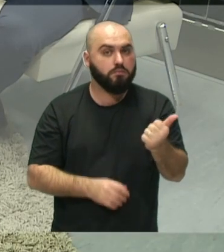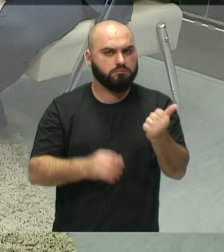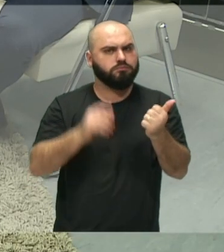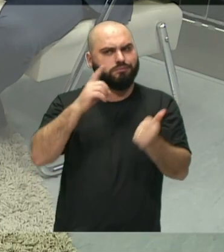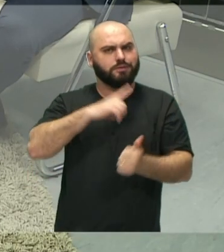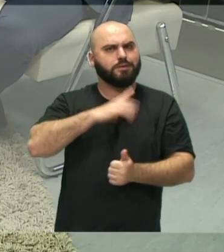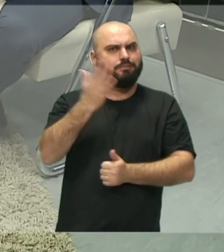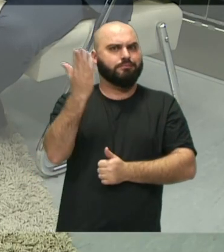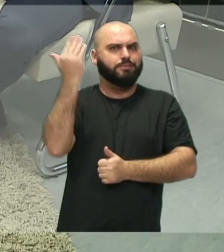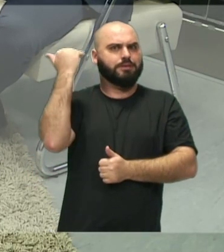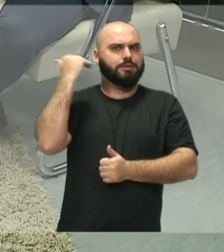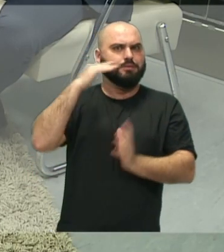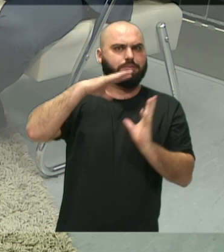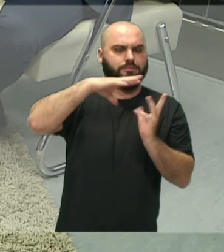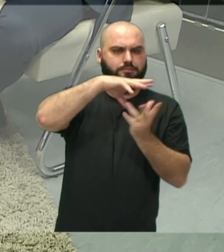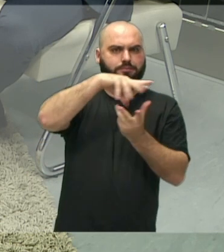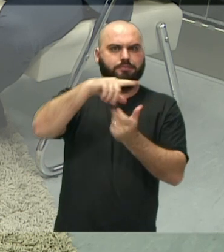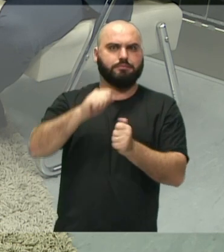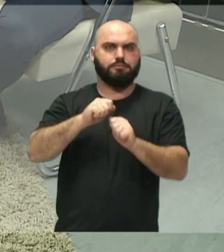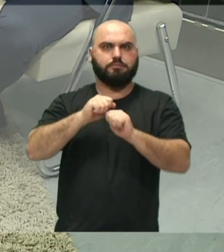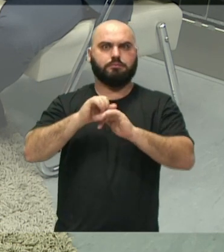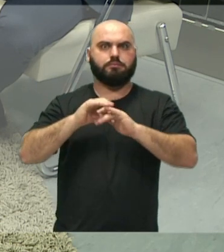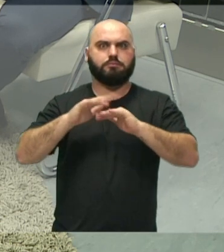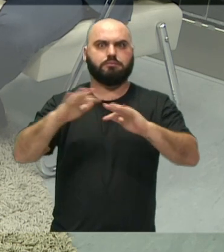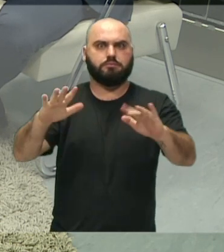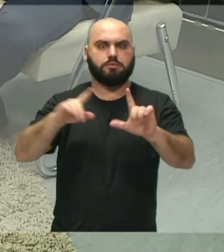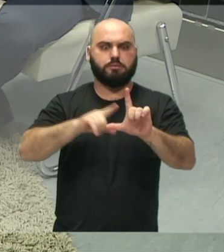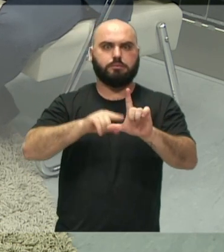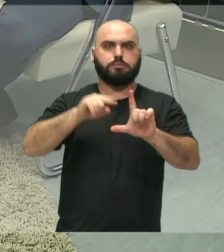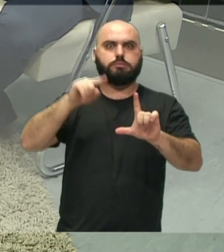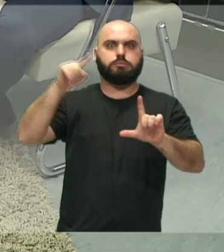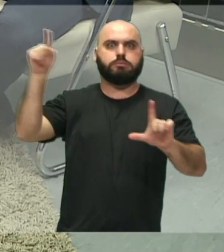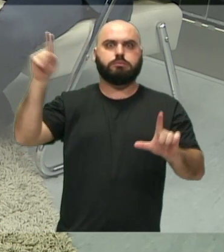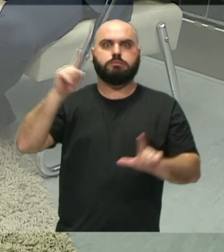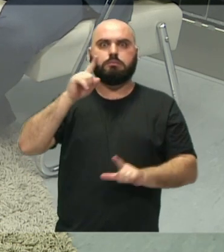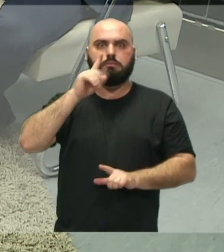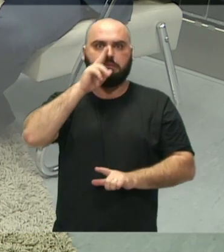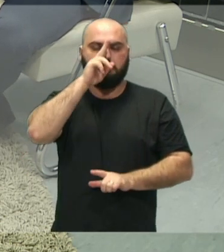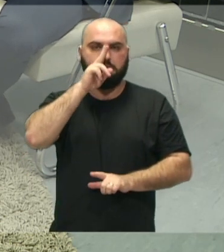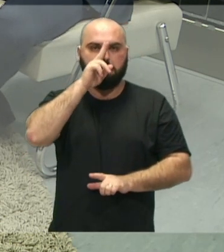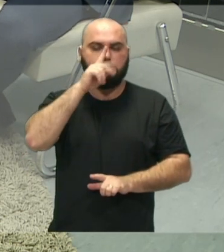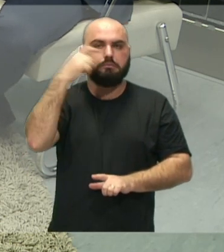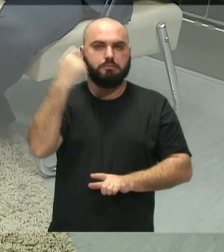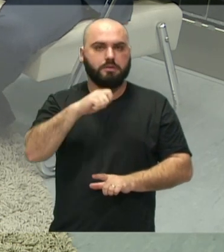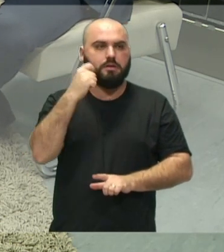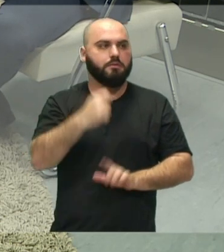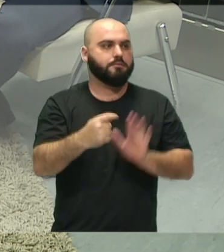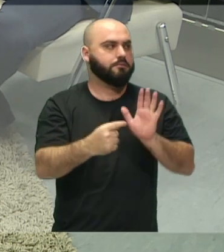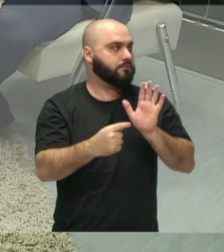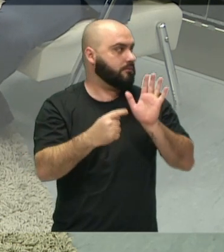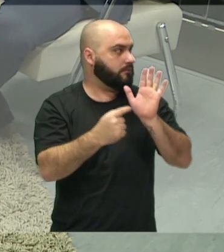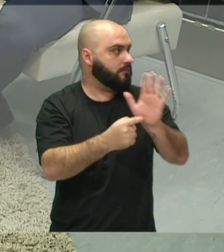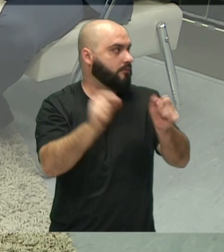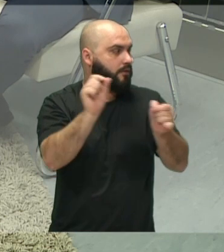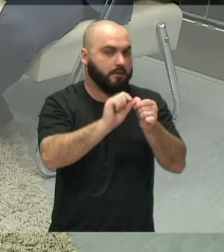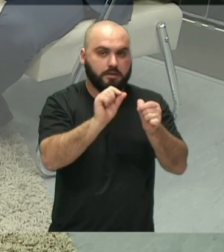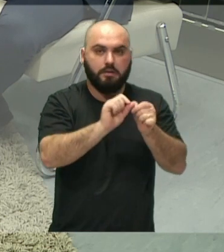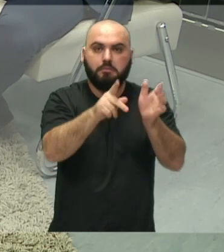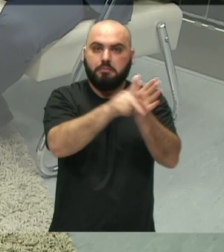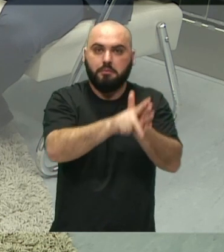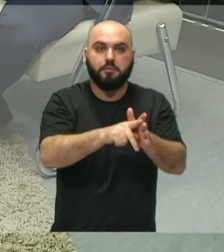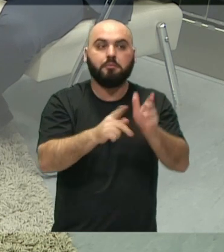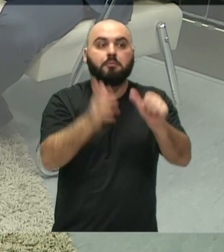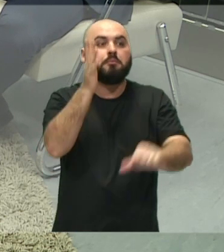ainda, né, ainda está, mas assim, era um momento crítico da pandemia, tinha que fazer campanha e o senhor estava pela primeira vez no cenário